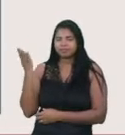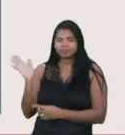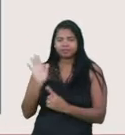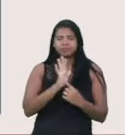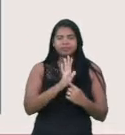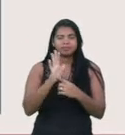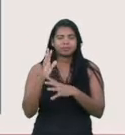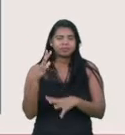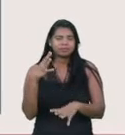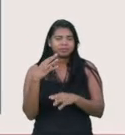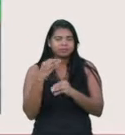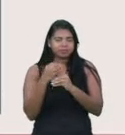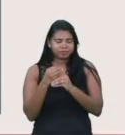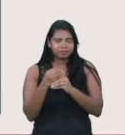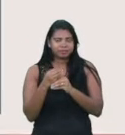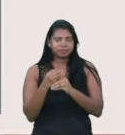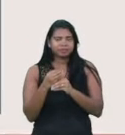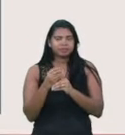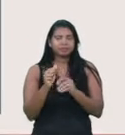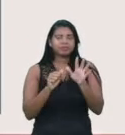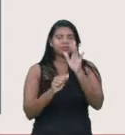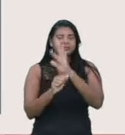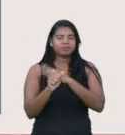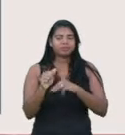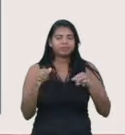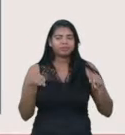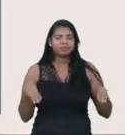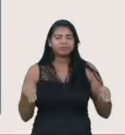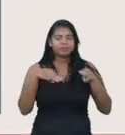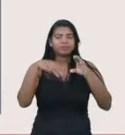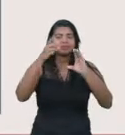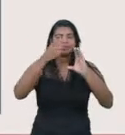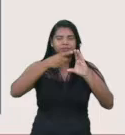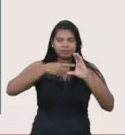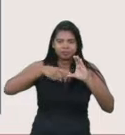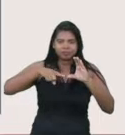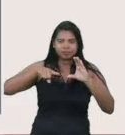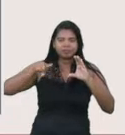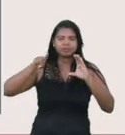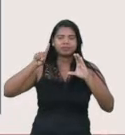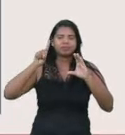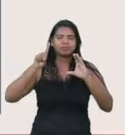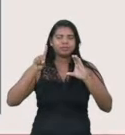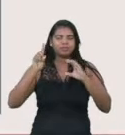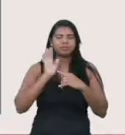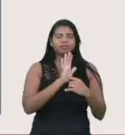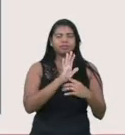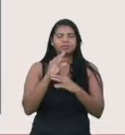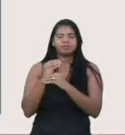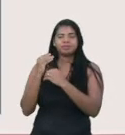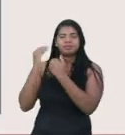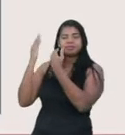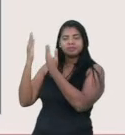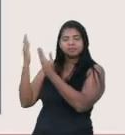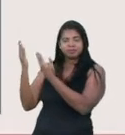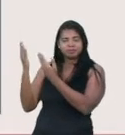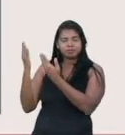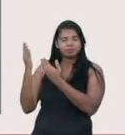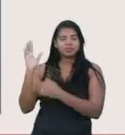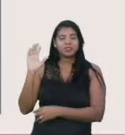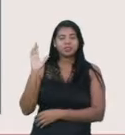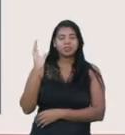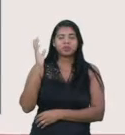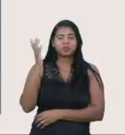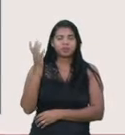extremos esse campo magnético ele está curvo e graças a essa curvatura do campo magnético nós vamos ter os fenômenos da